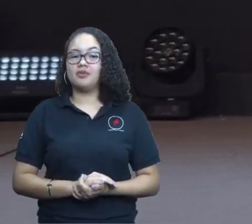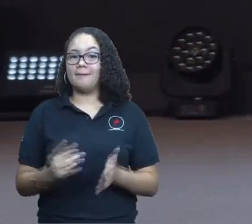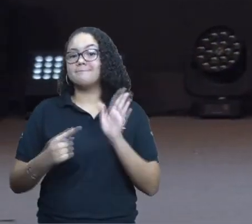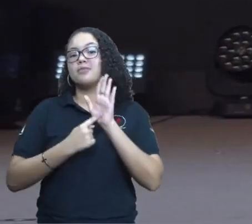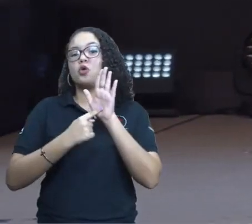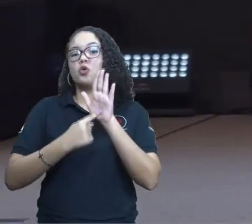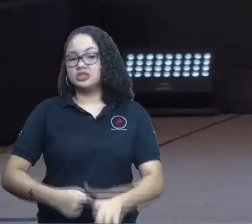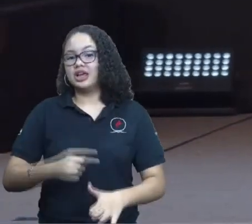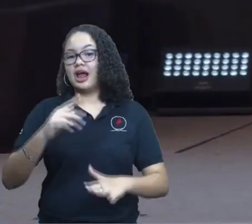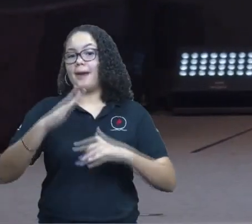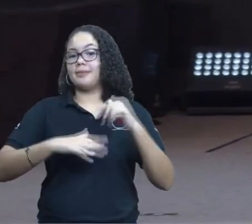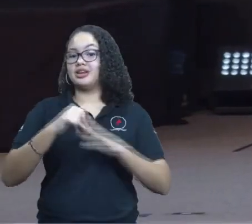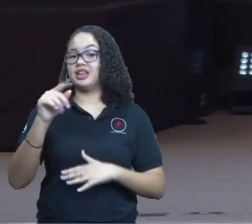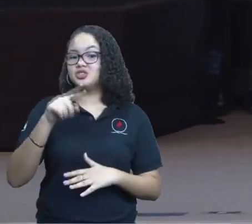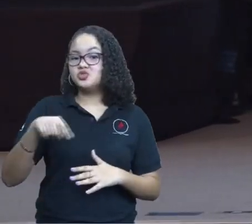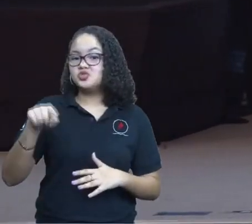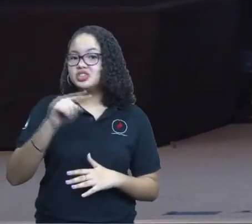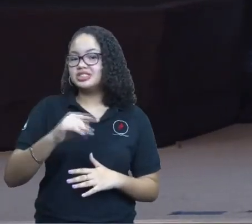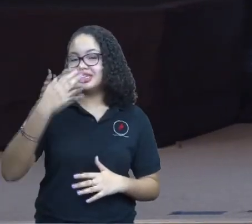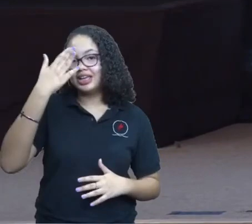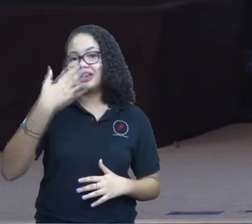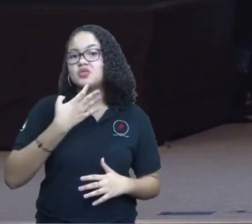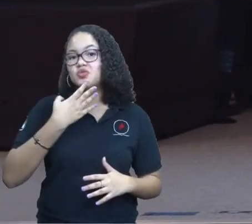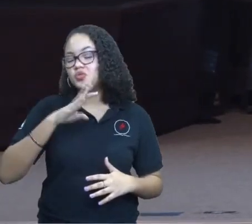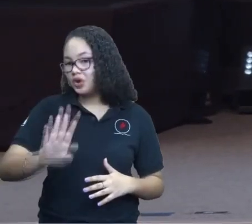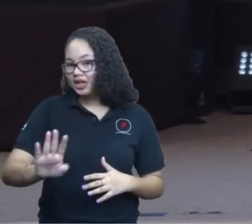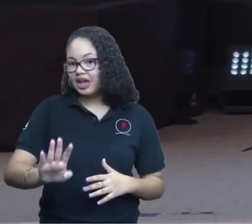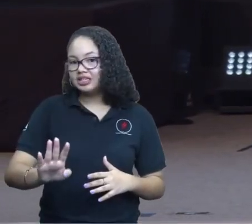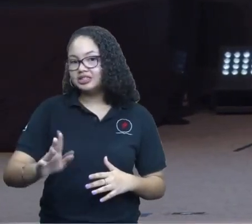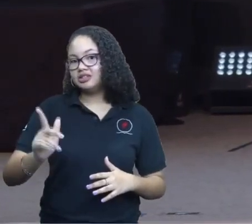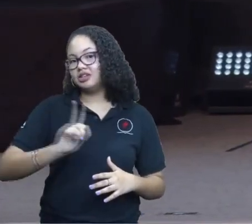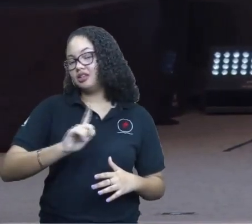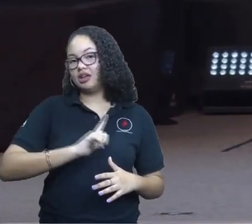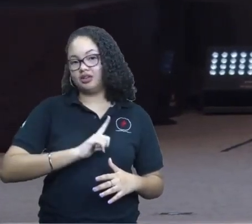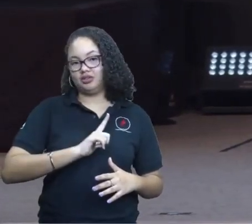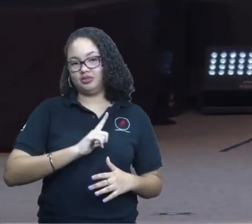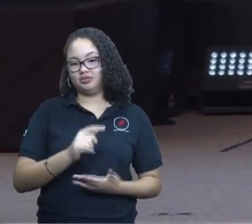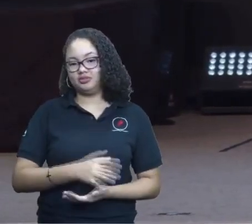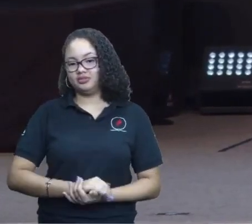habilidades que nem você tinha conhecimento que possuía